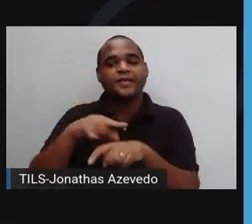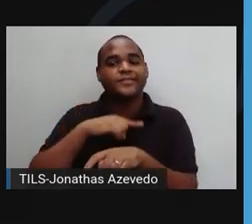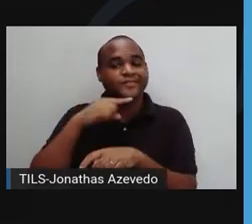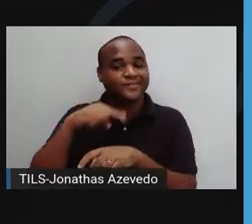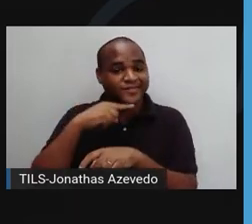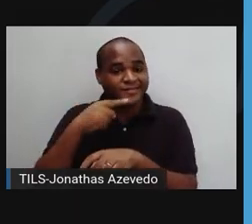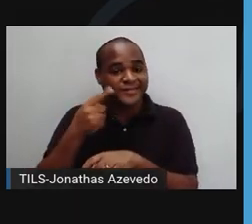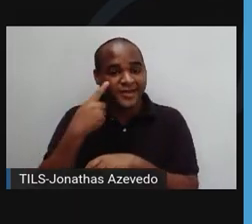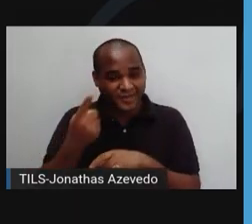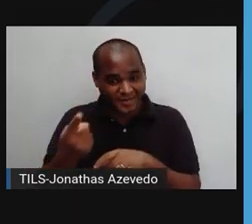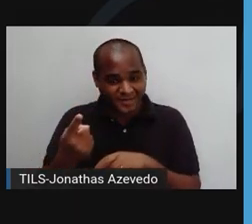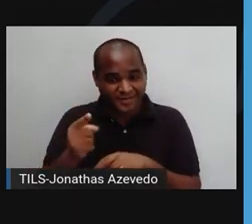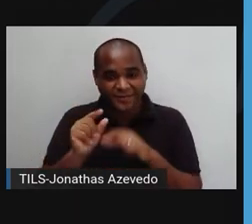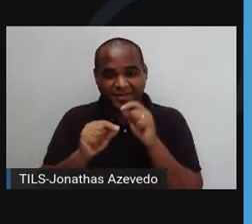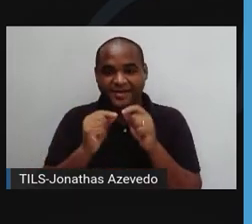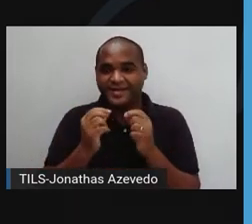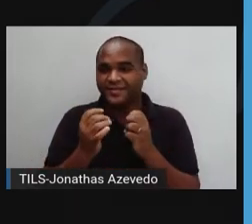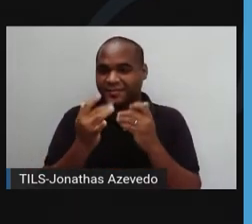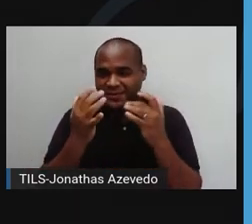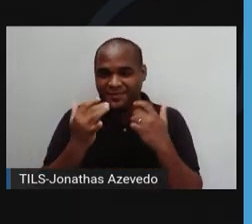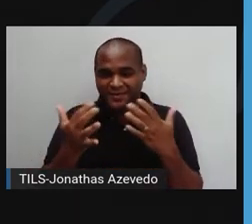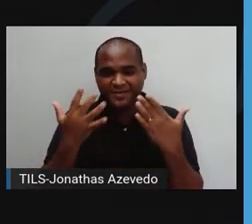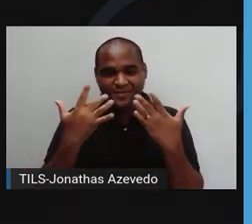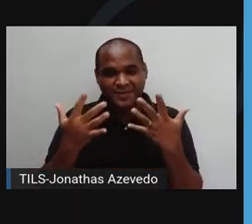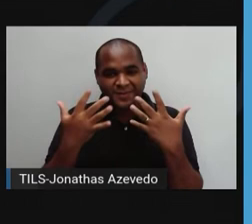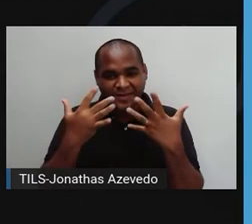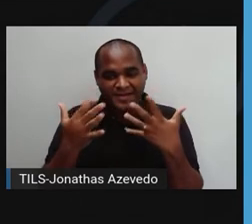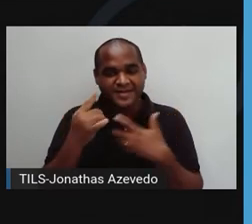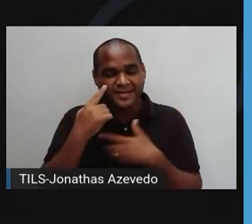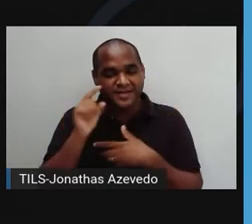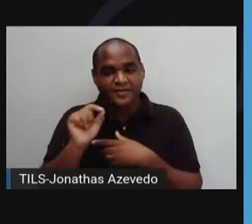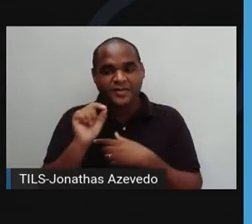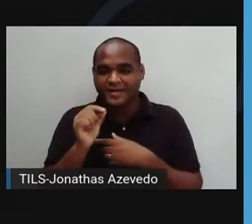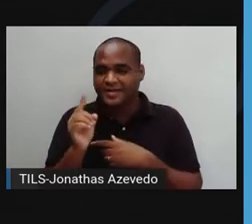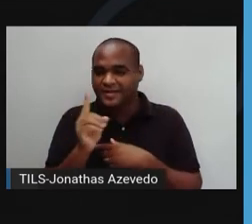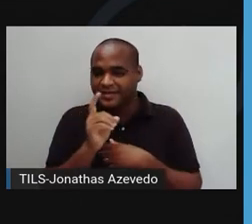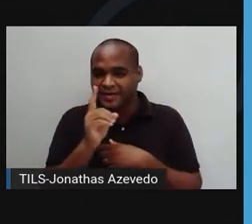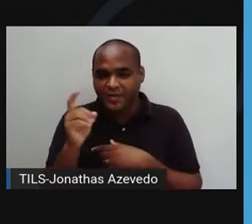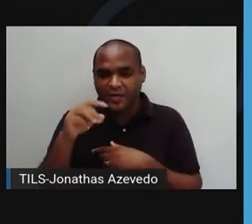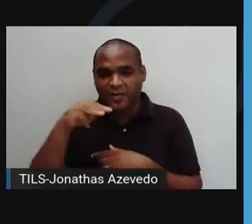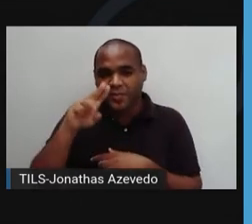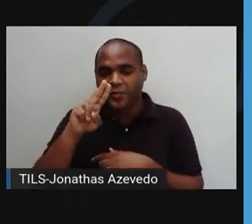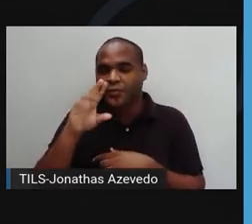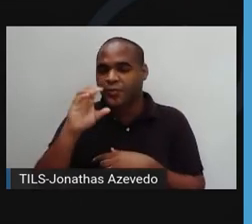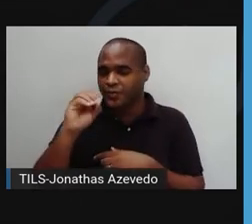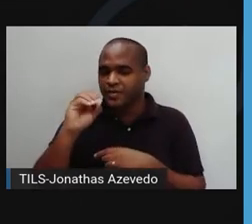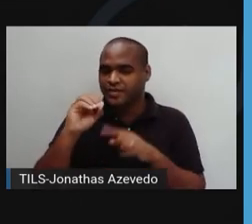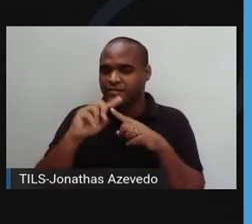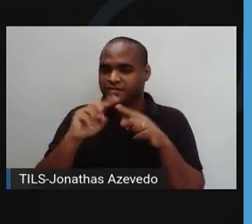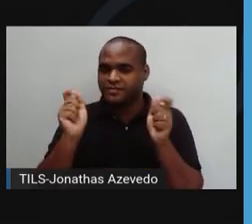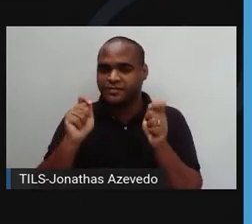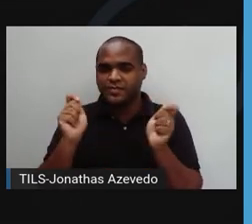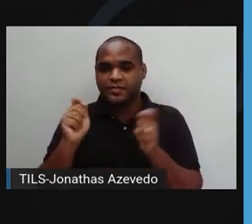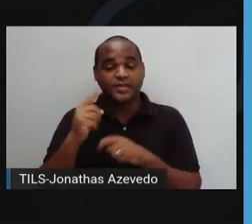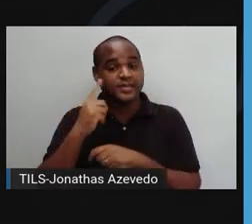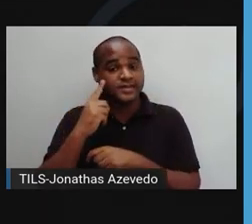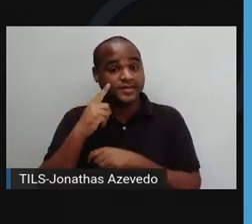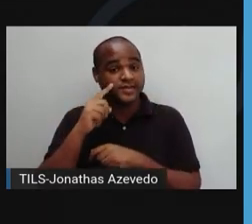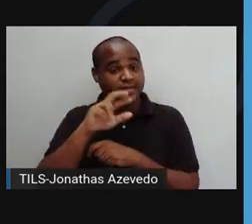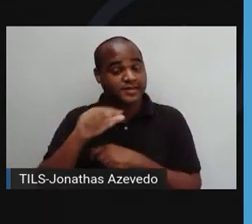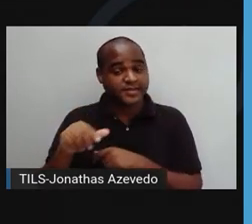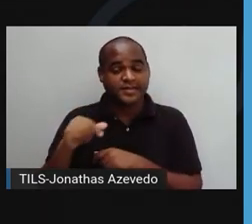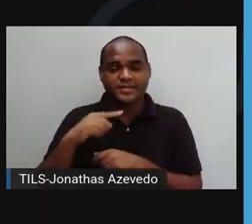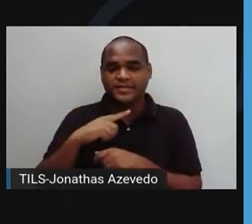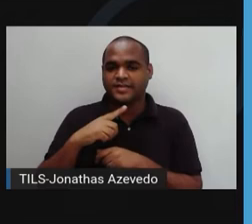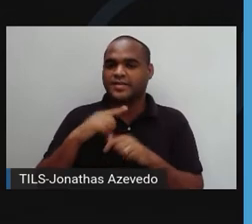Está vendo essa coisinha brilhante que reveste os pelos? É uma fina camada de muco. Sua função é manter úmido o revestimento do nariz